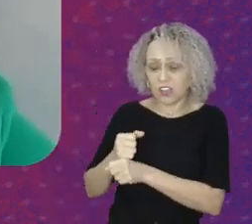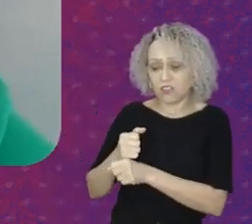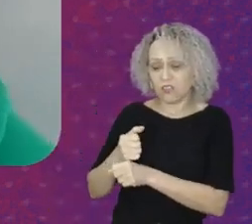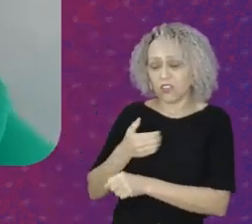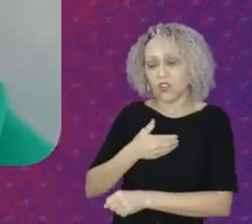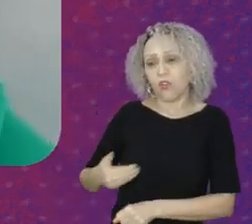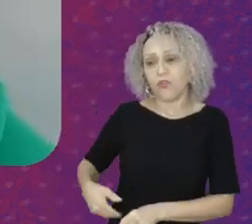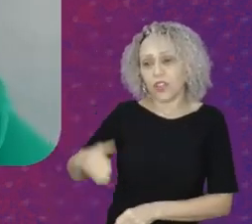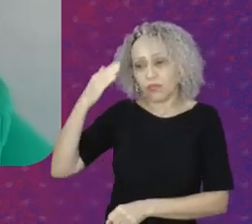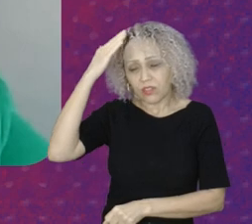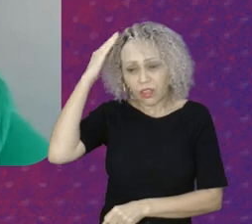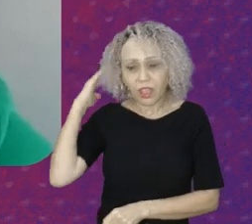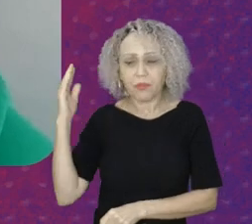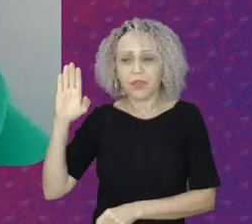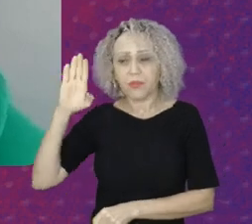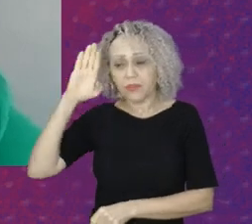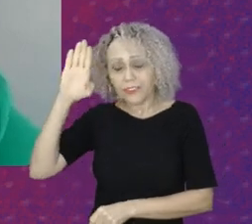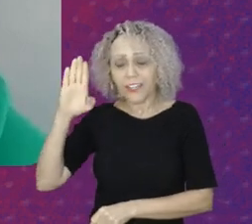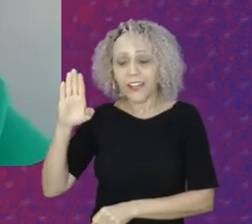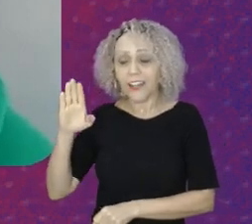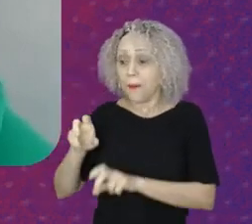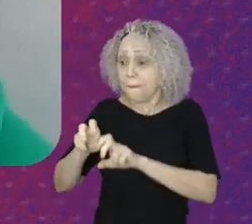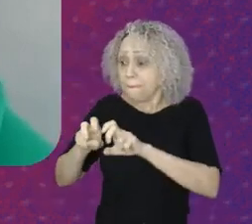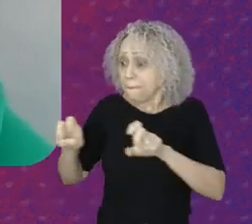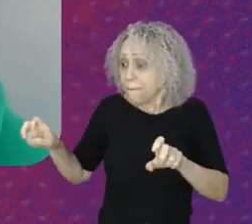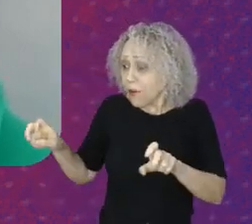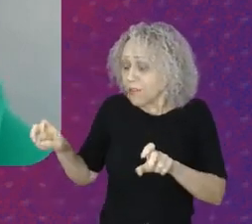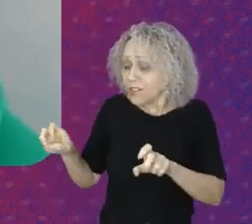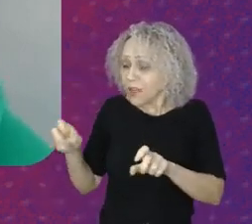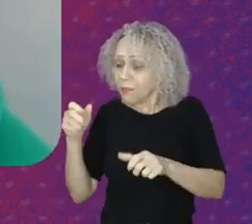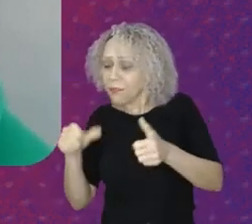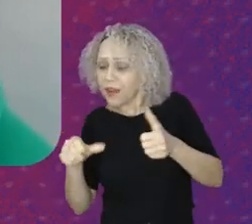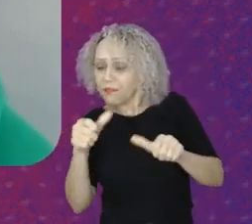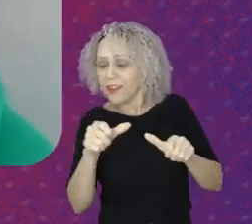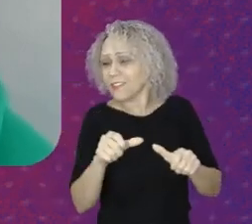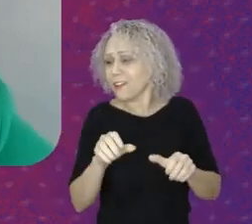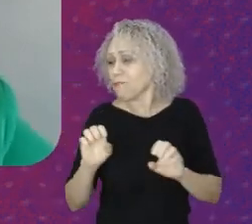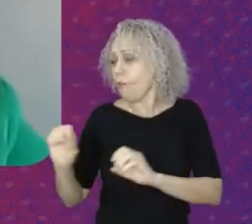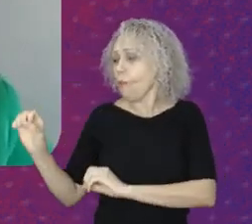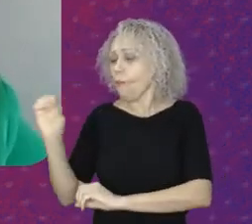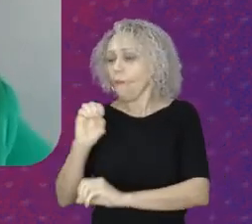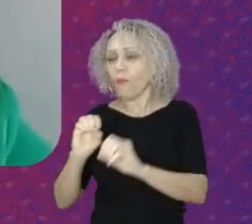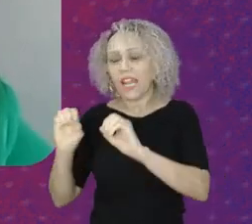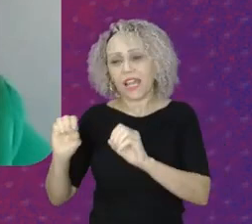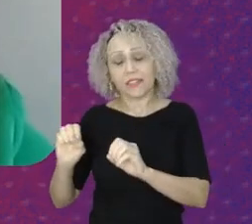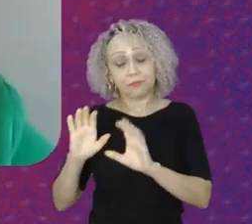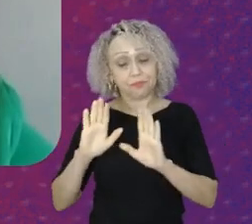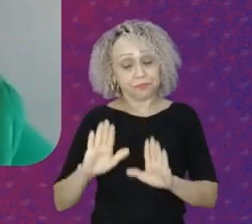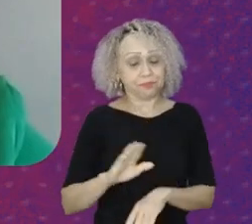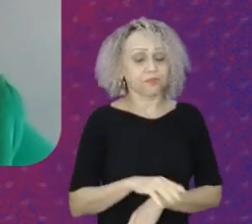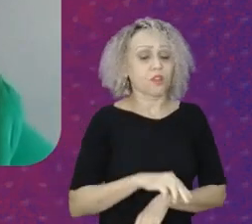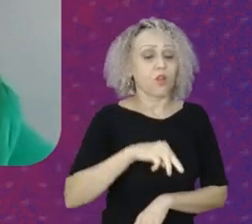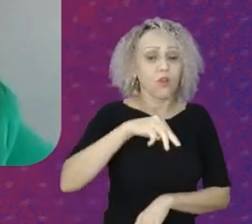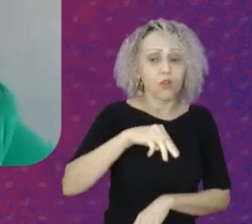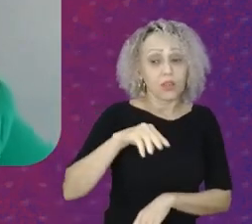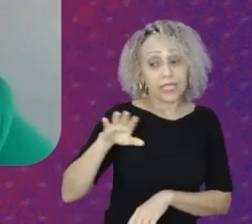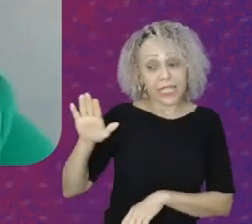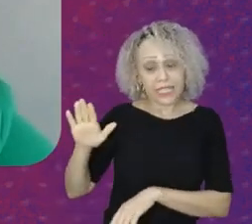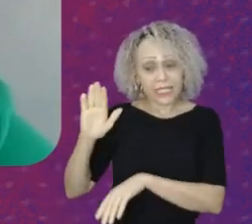Ou seja, uma mudança profunda está em curso nas universidades e o Ministério da Educação nem sequer se